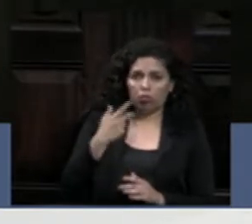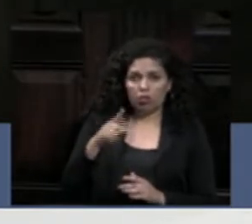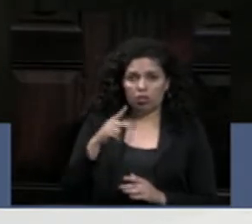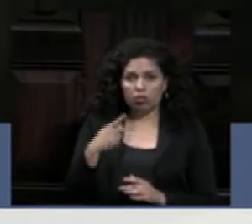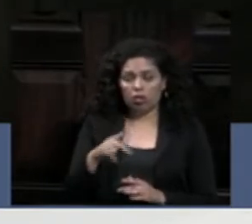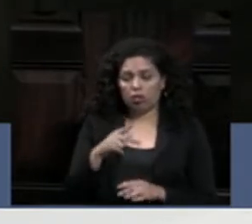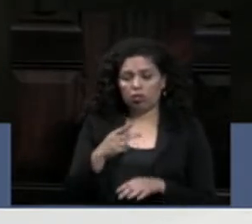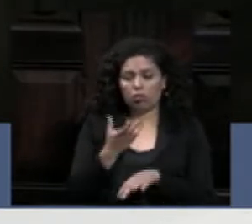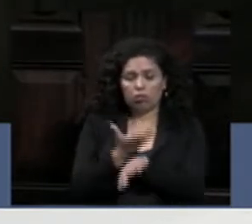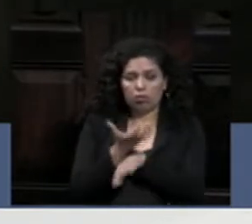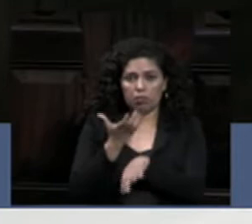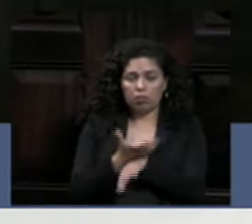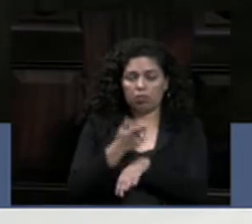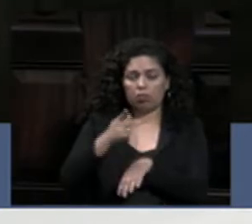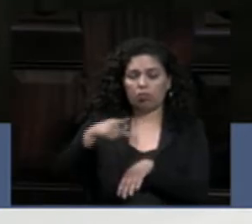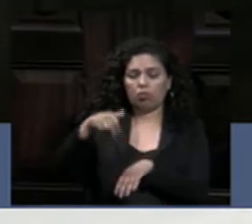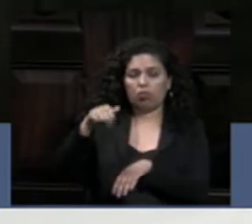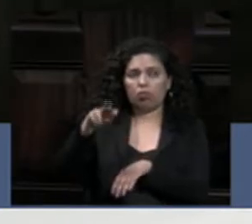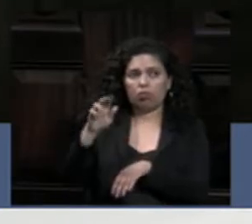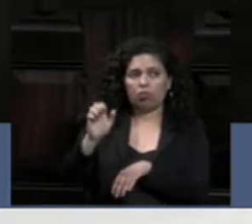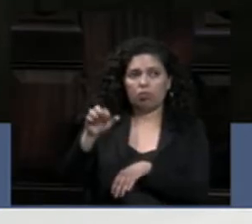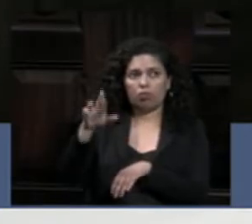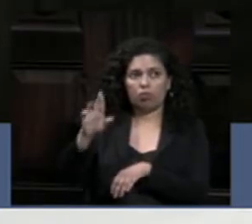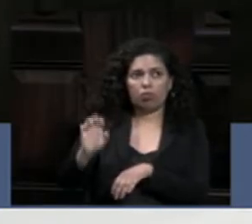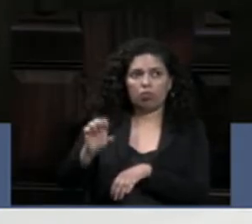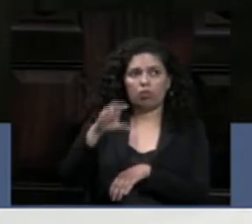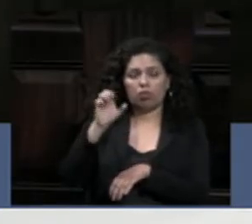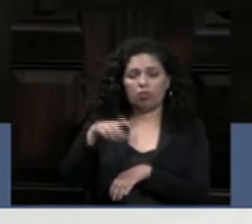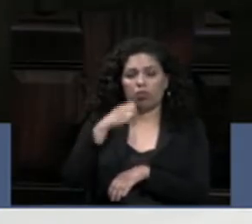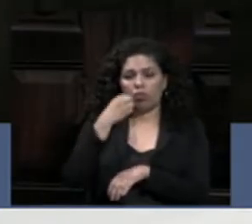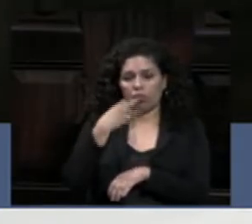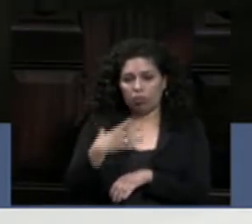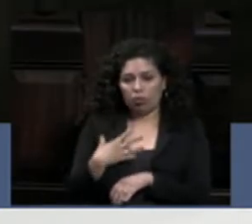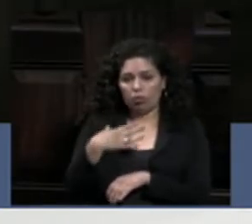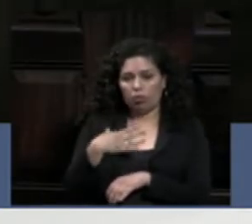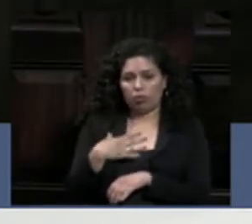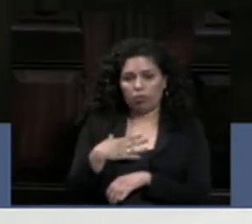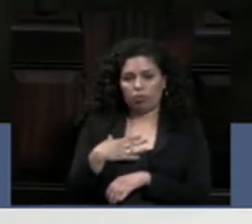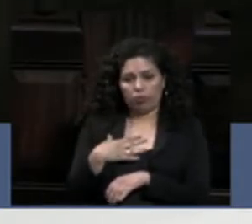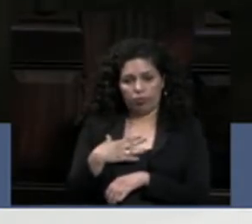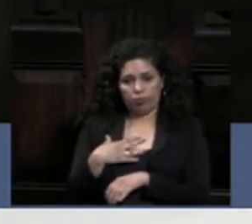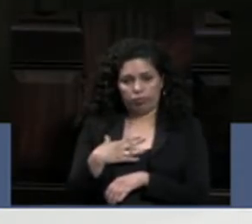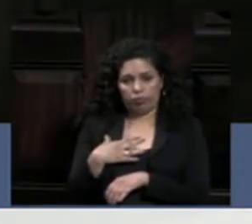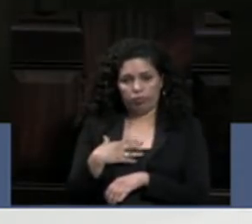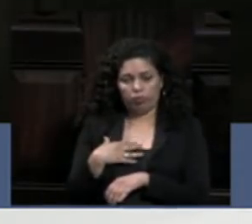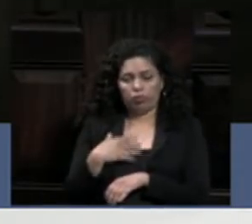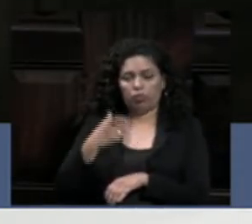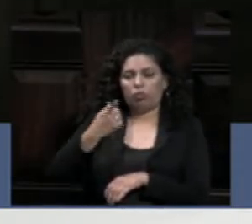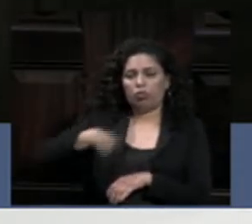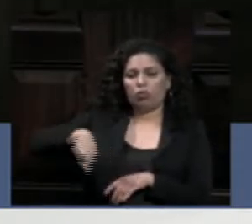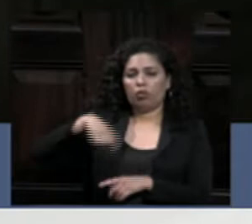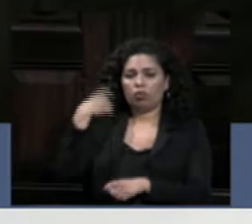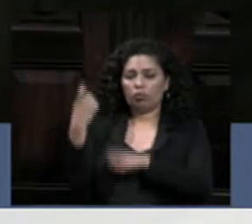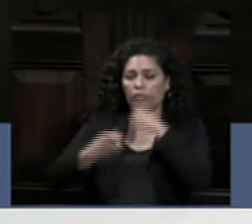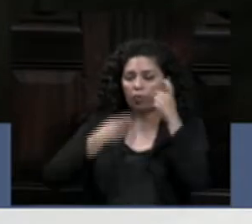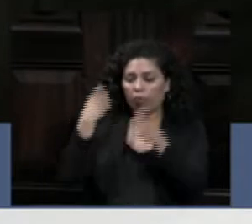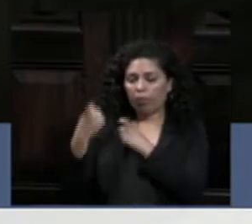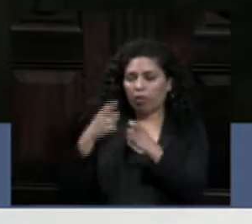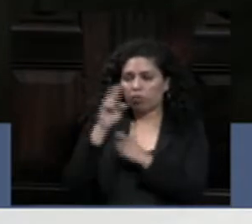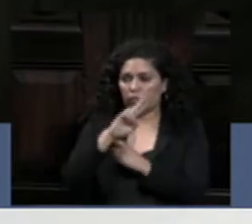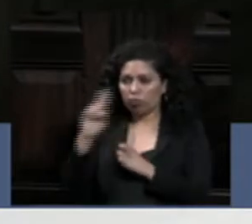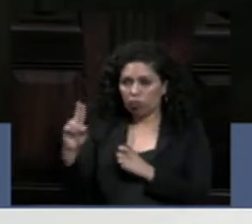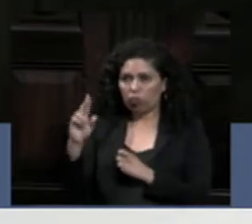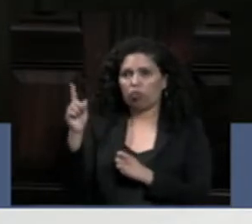próximos. Portanto, não há certamente nenhuma ponderação, nenhum questionamento sobre a envergadura do nome do